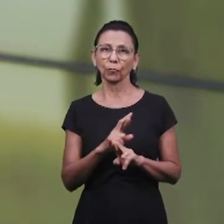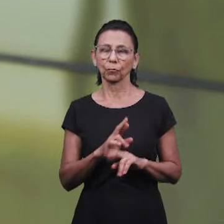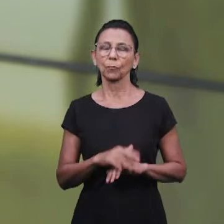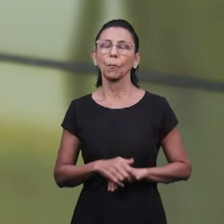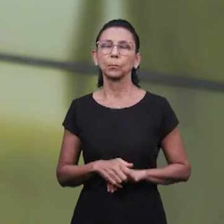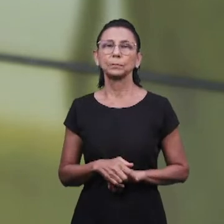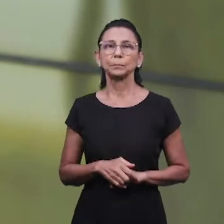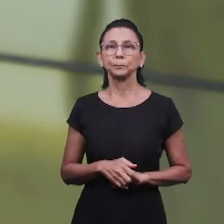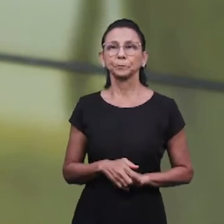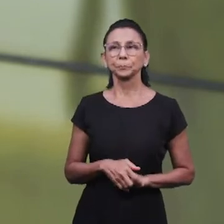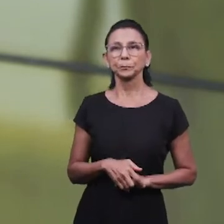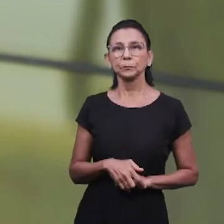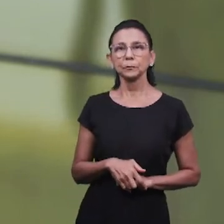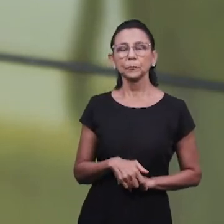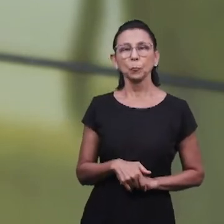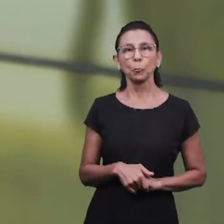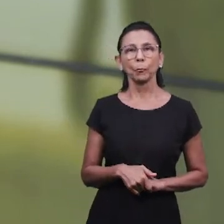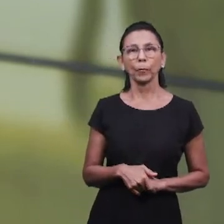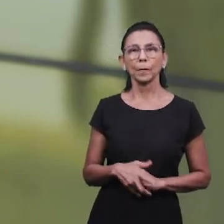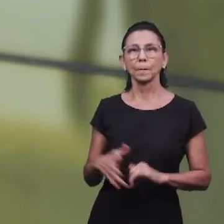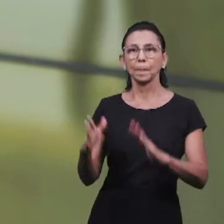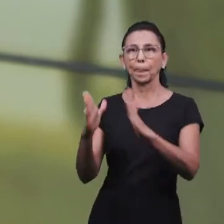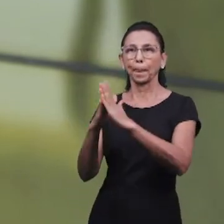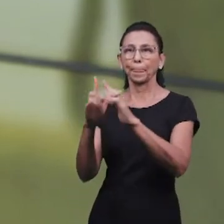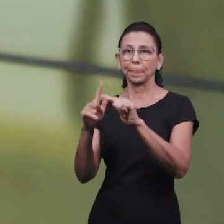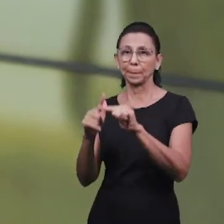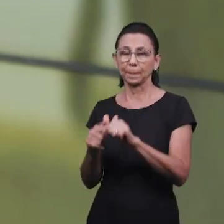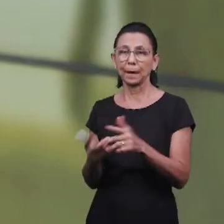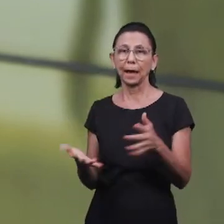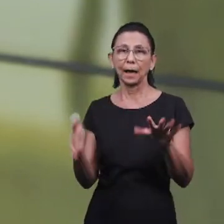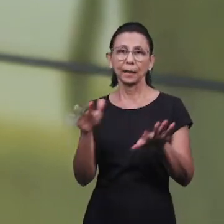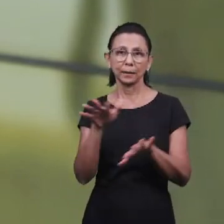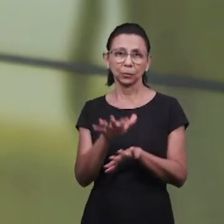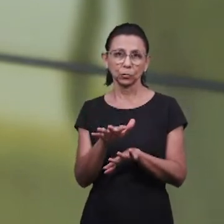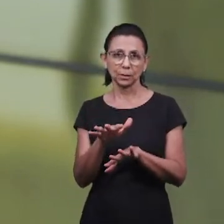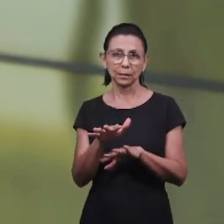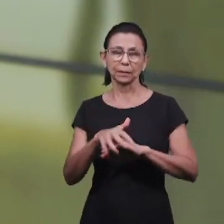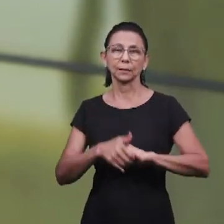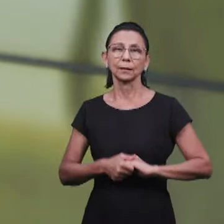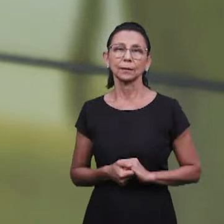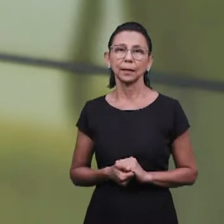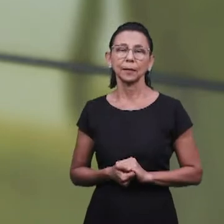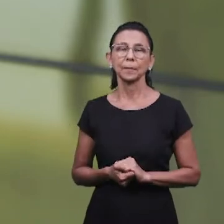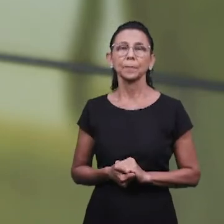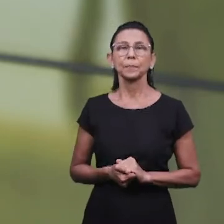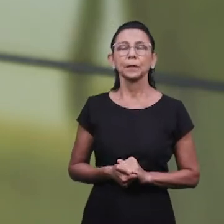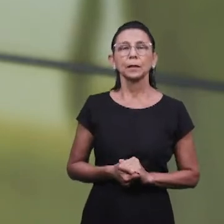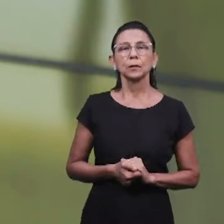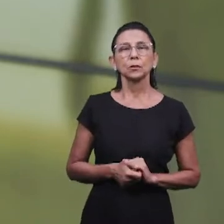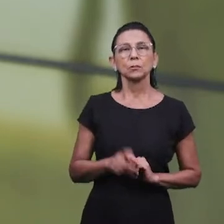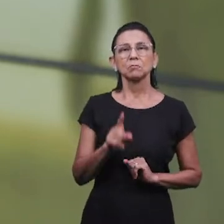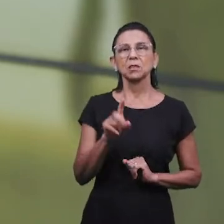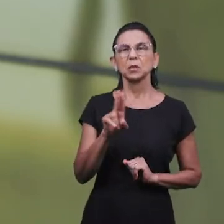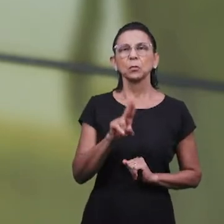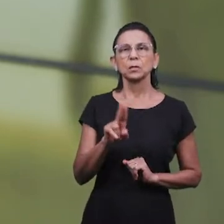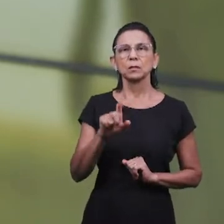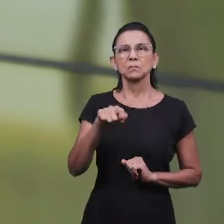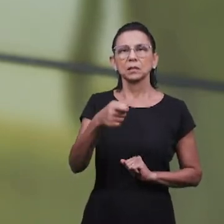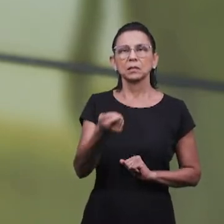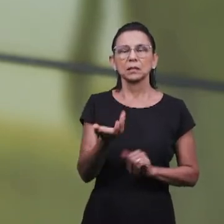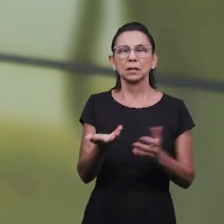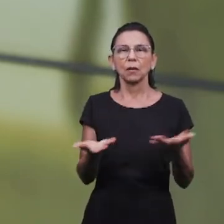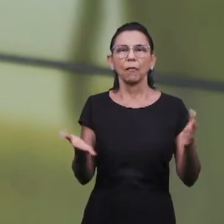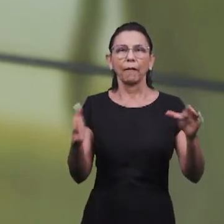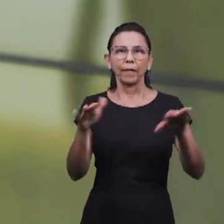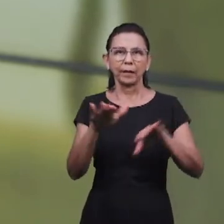característica da nossa igreja é uma igreja inclusiva. Nós não falamos de inclusão porque nós somos o mesmo corpo. Por certo, esses